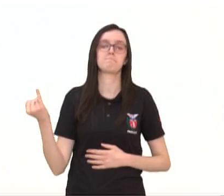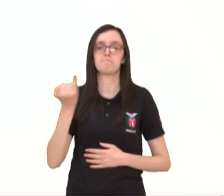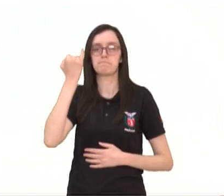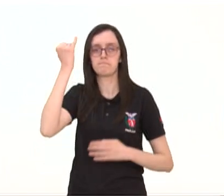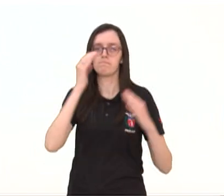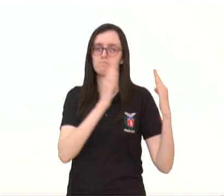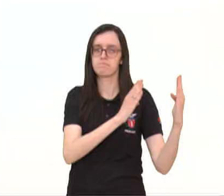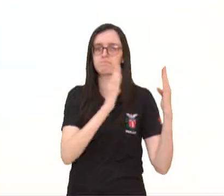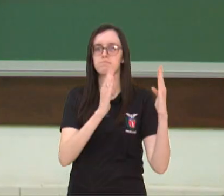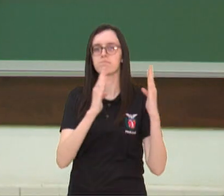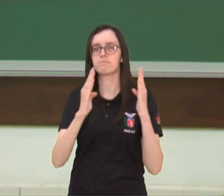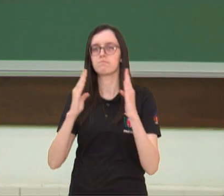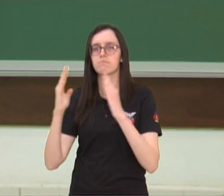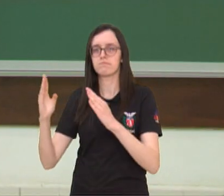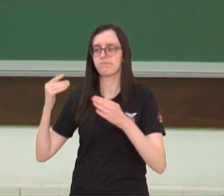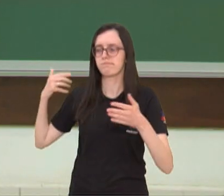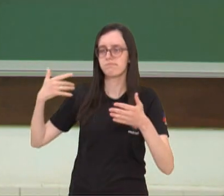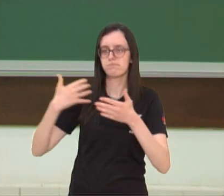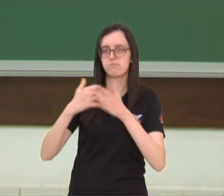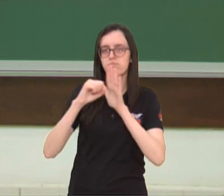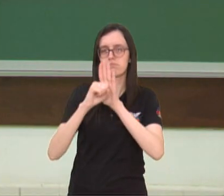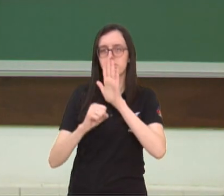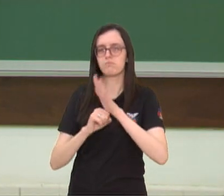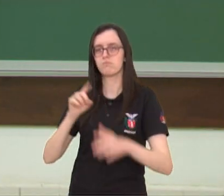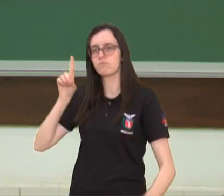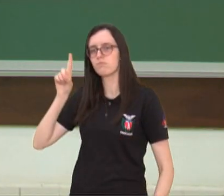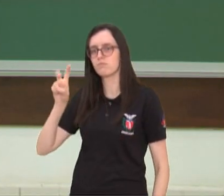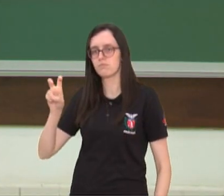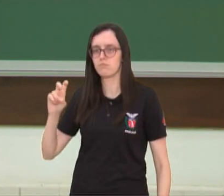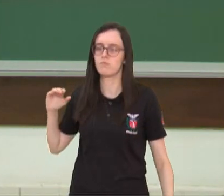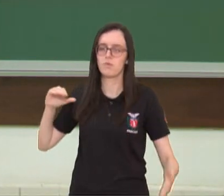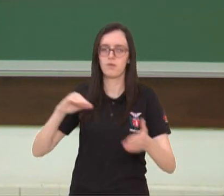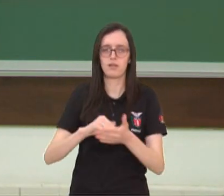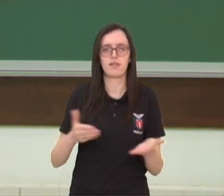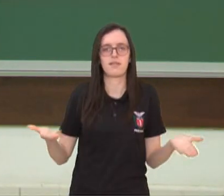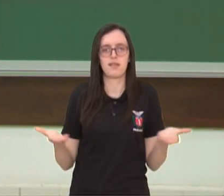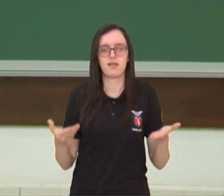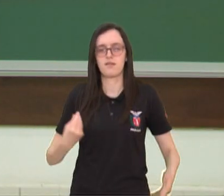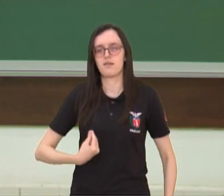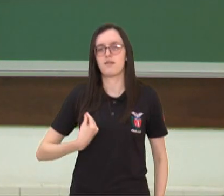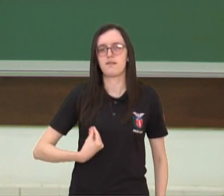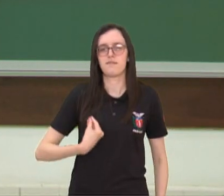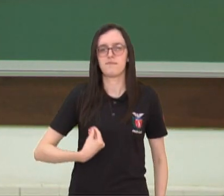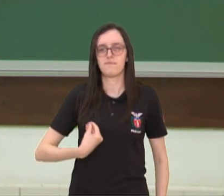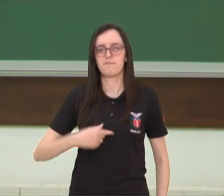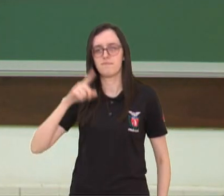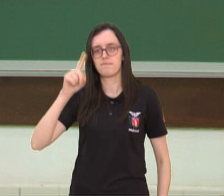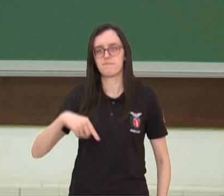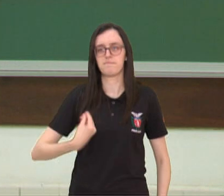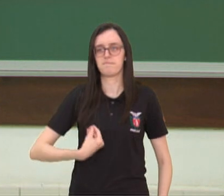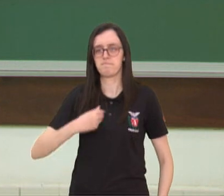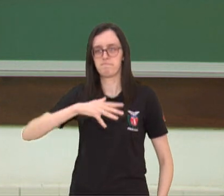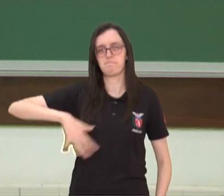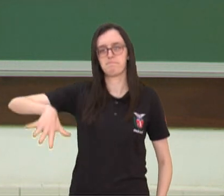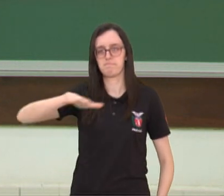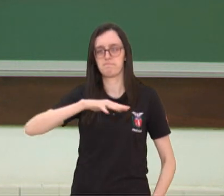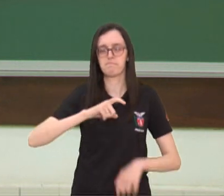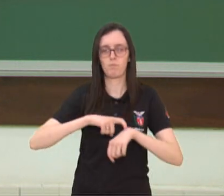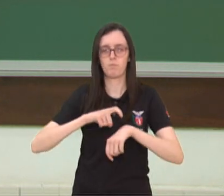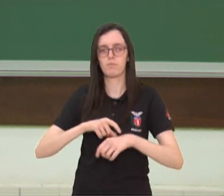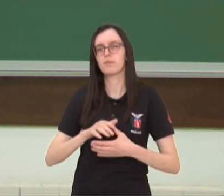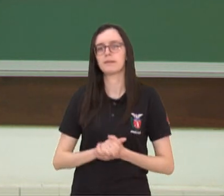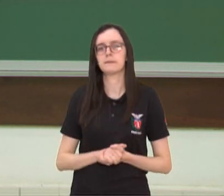importantes ao longo, desde o século XV, tá? Até agora, a atual presente, um